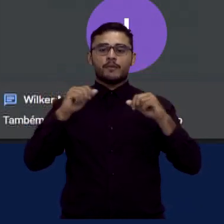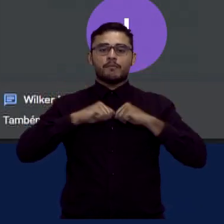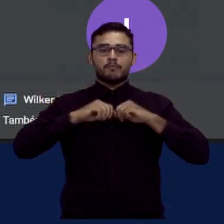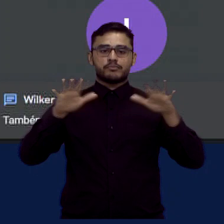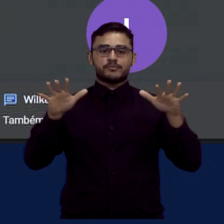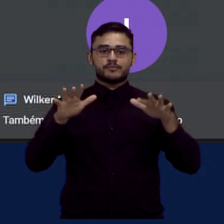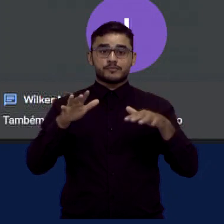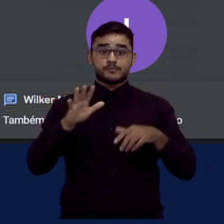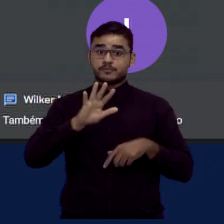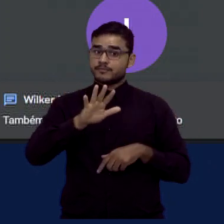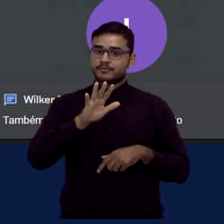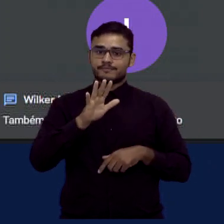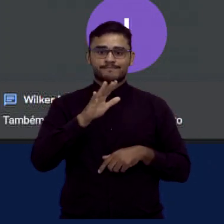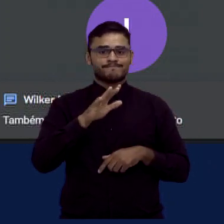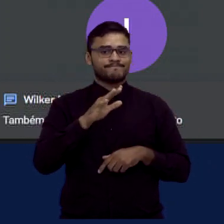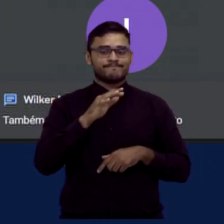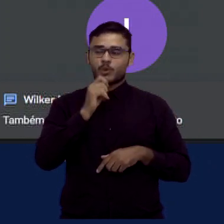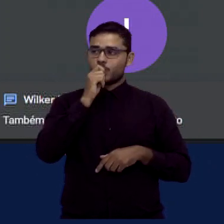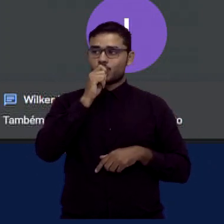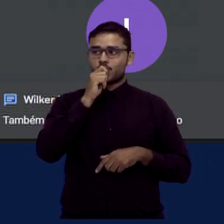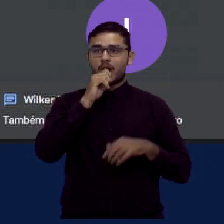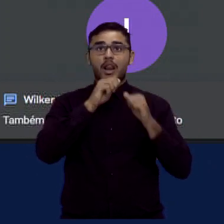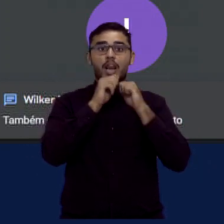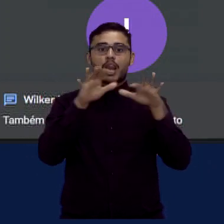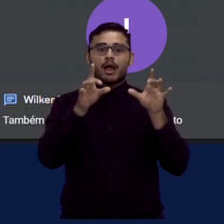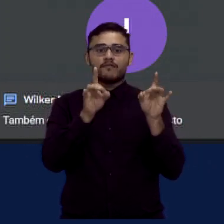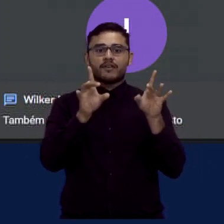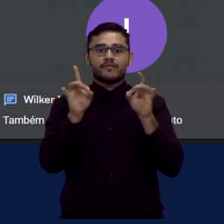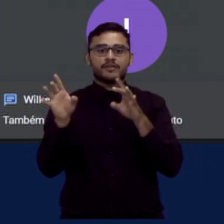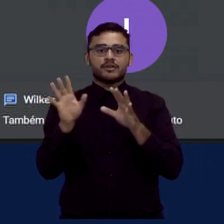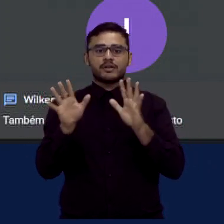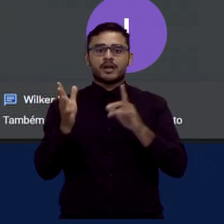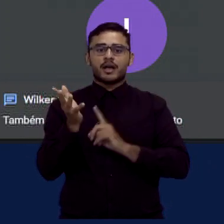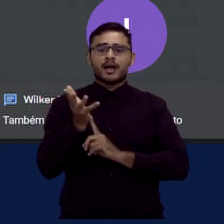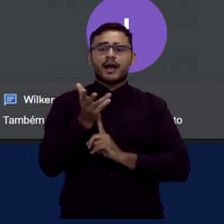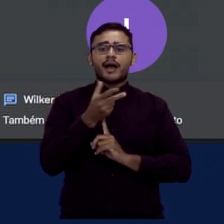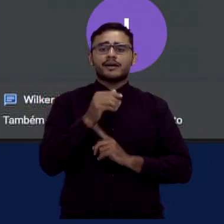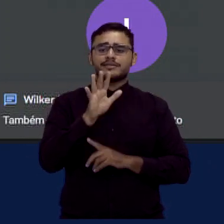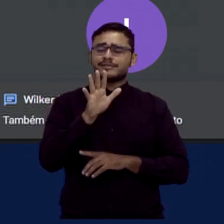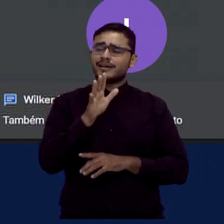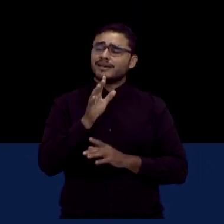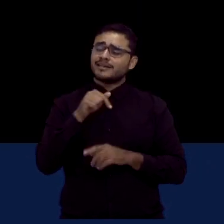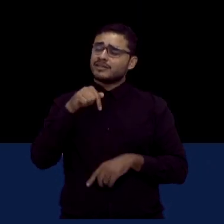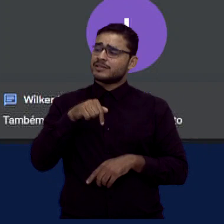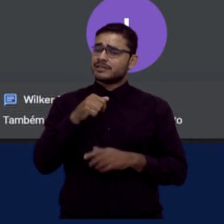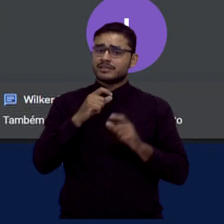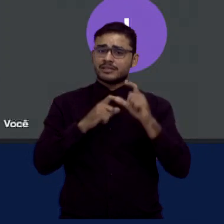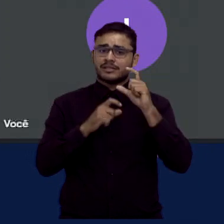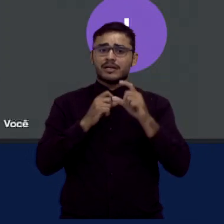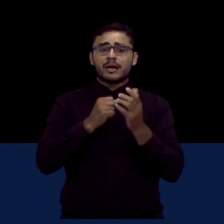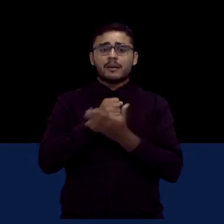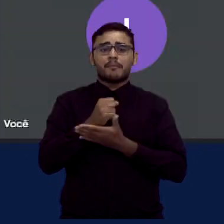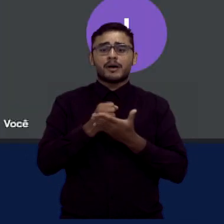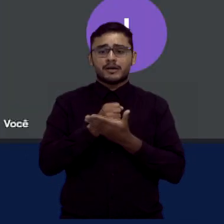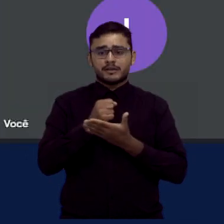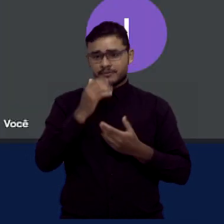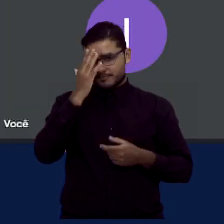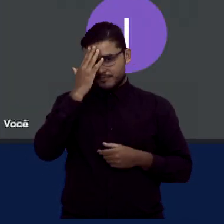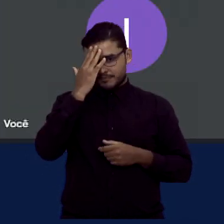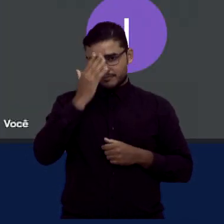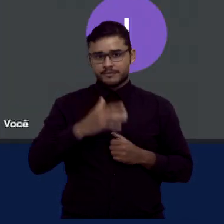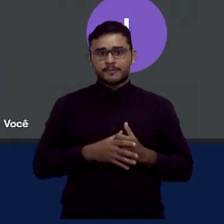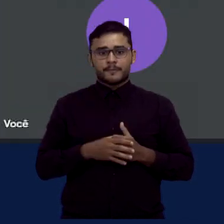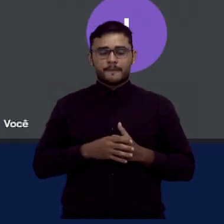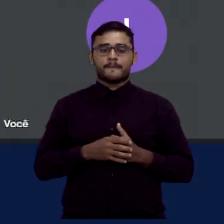a base da cadeia alimentar da arte. Mas os quadrinhos hoje em dia estão num momento muito